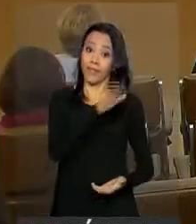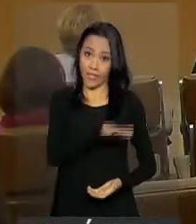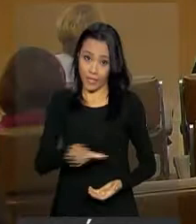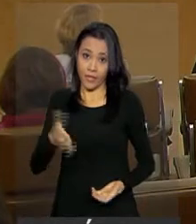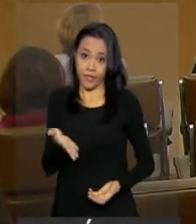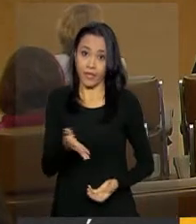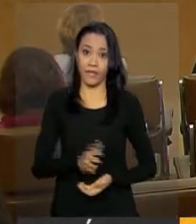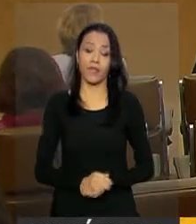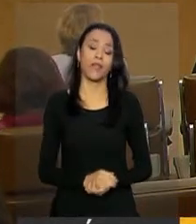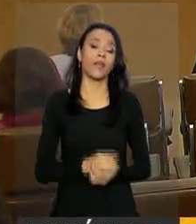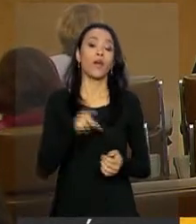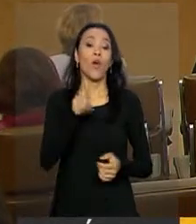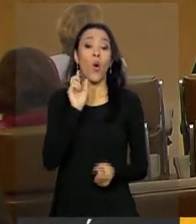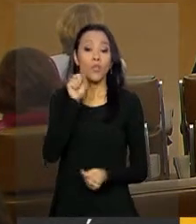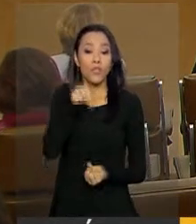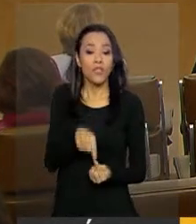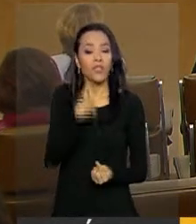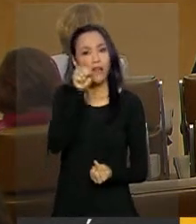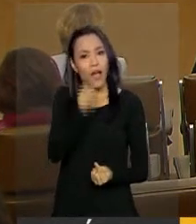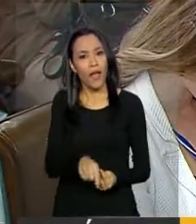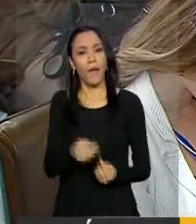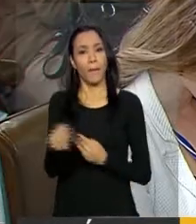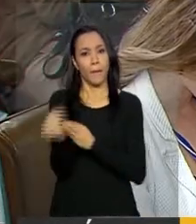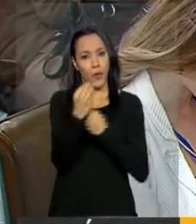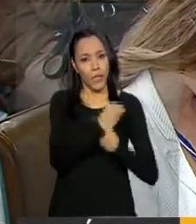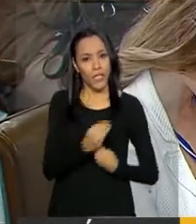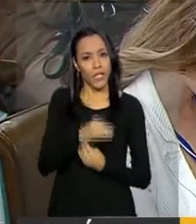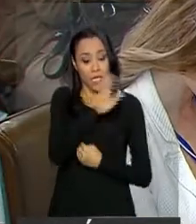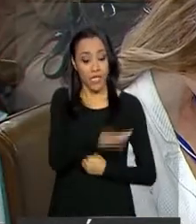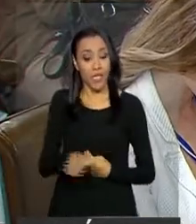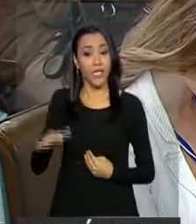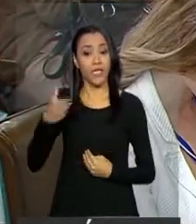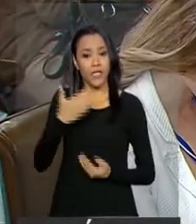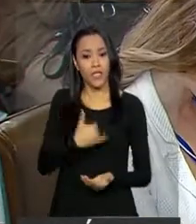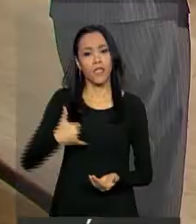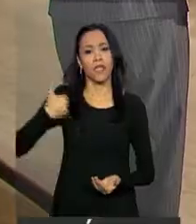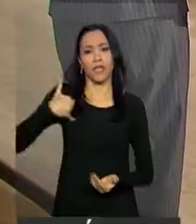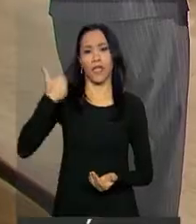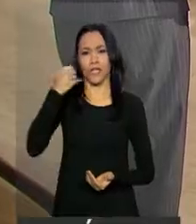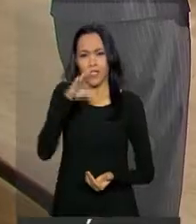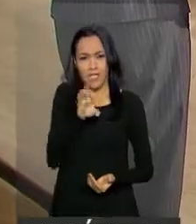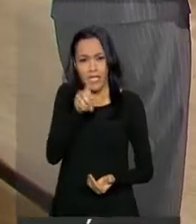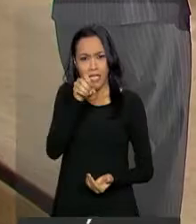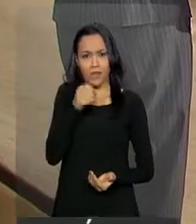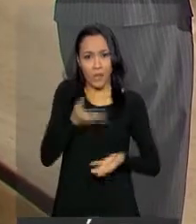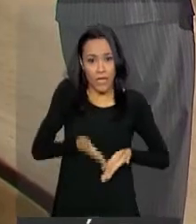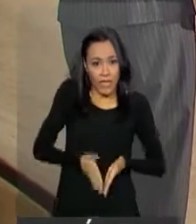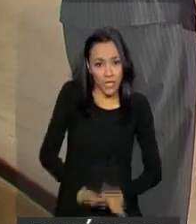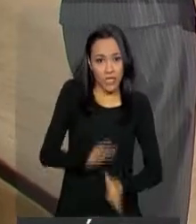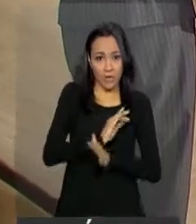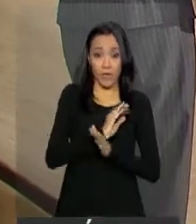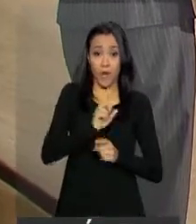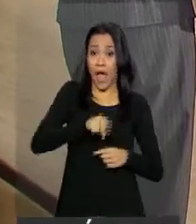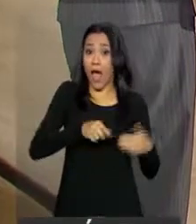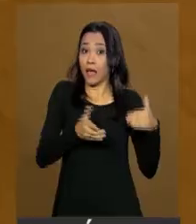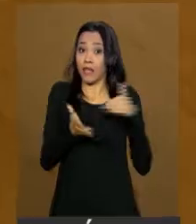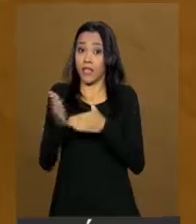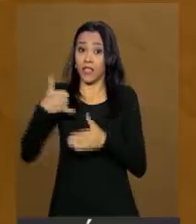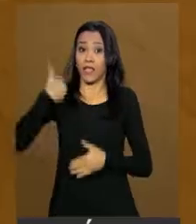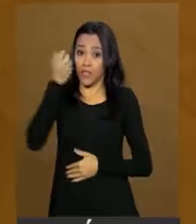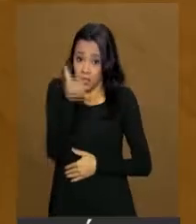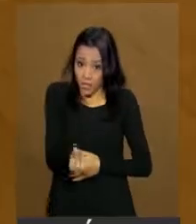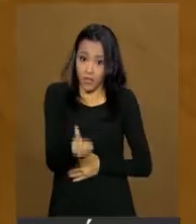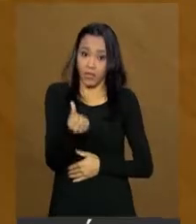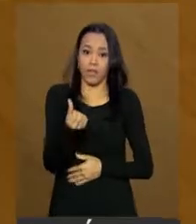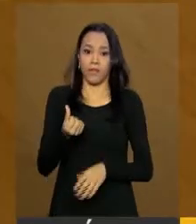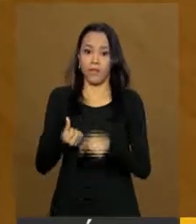A ideia é garantir a proteção e o desenvolvimento das crianças no início da vida, entre o nascimento e os 6 anos de idade. As